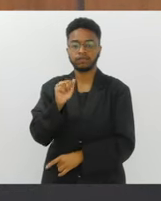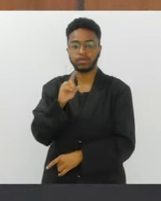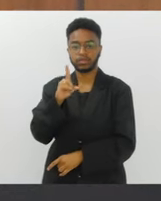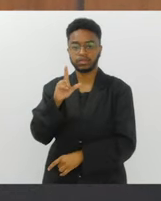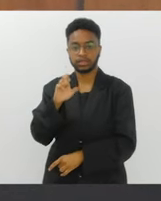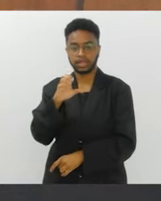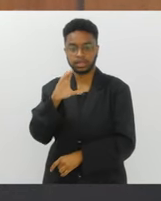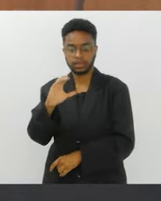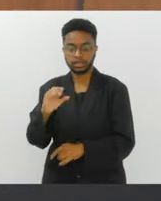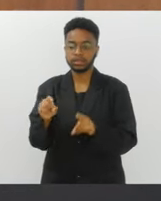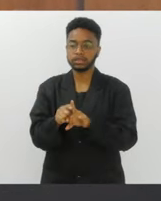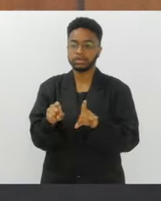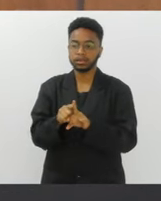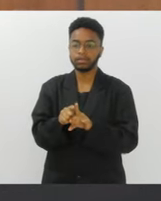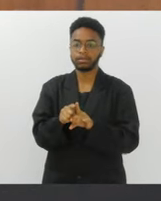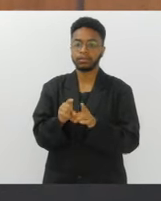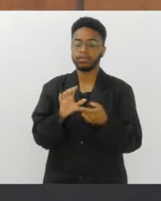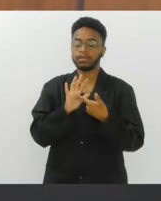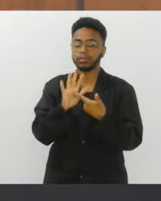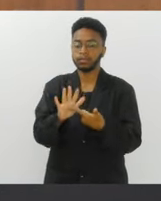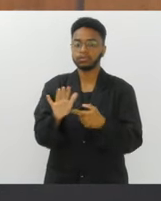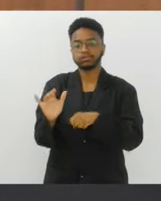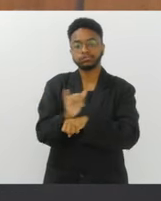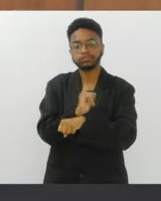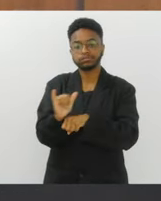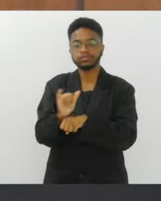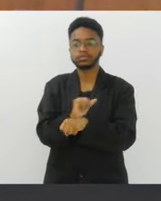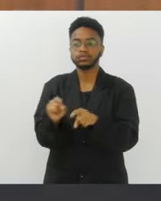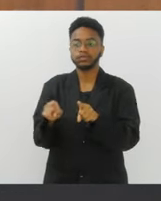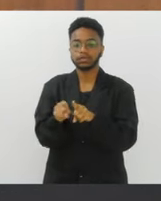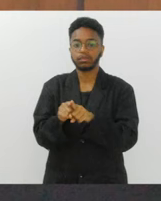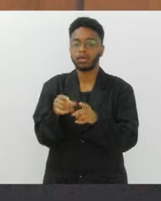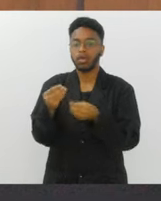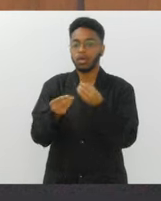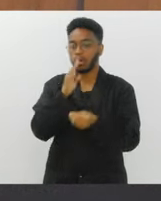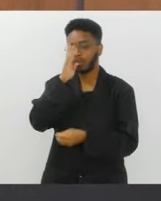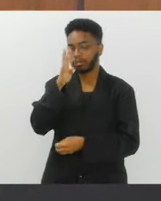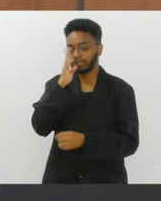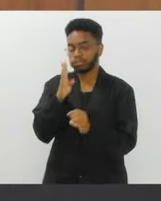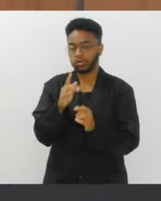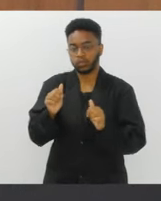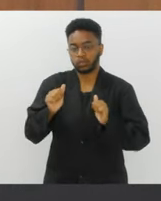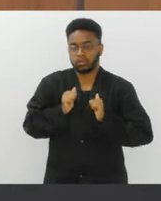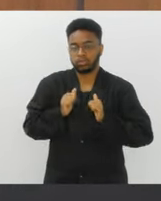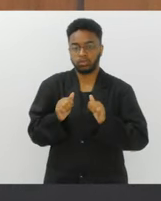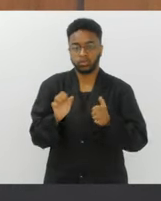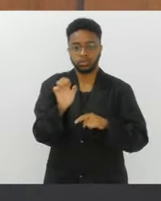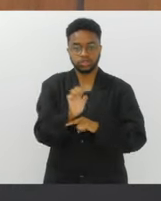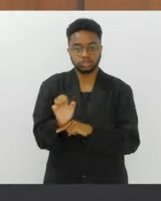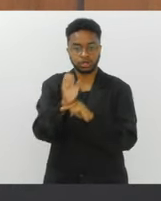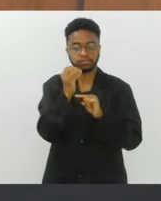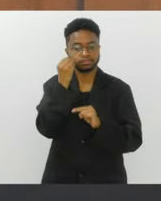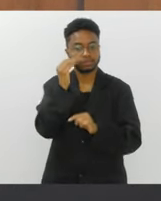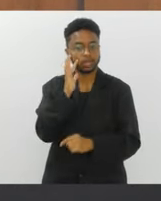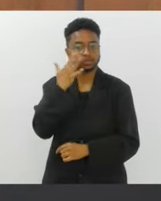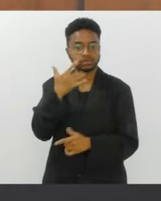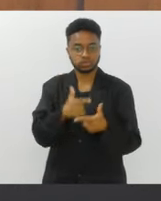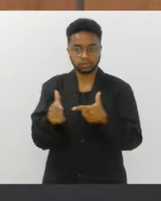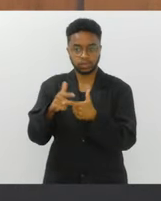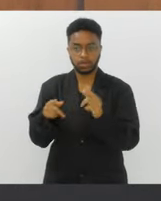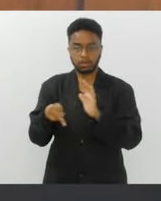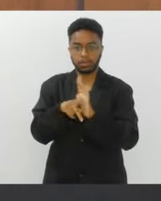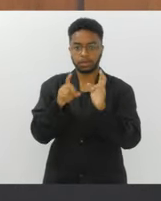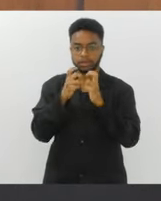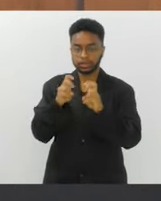foi colocado as vias, a negligência do estado em resolver o problema da